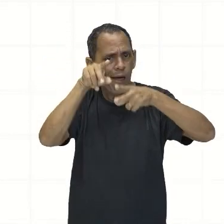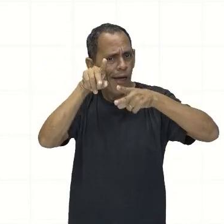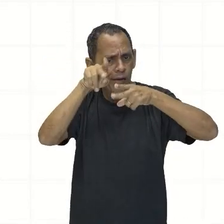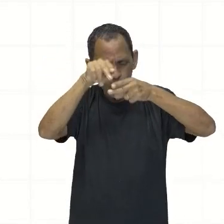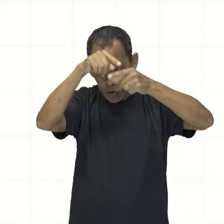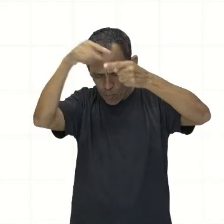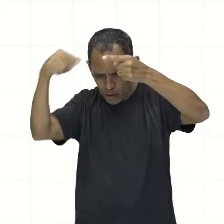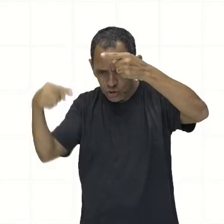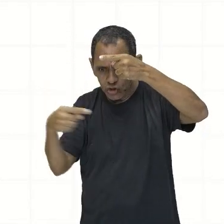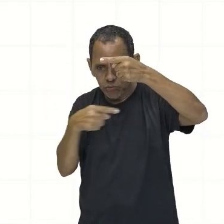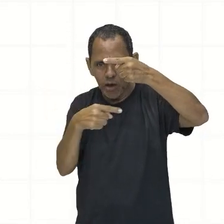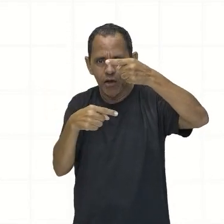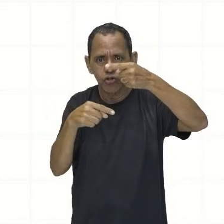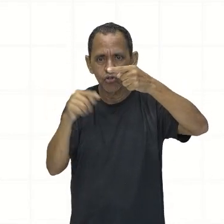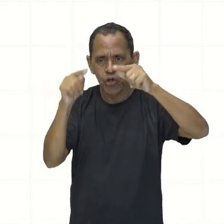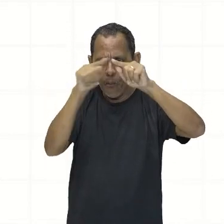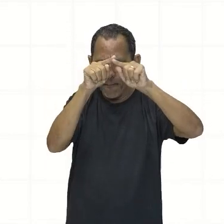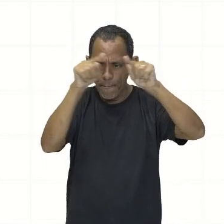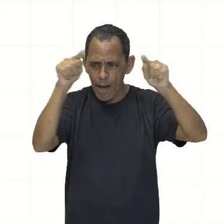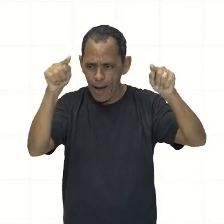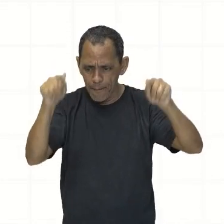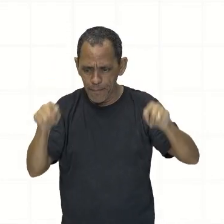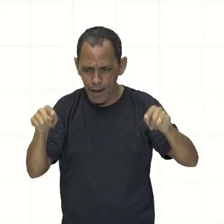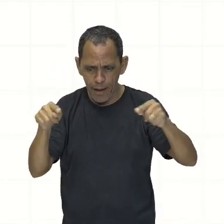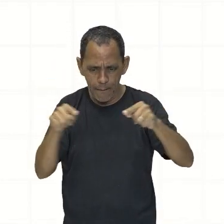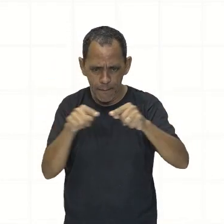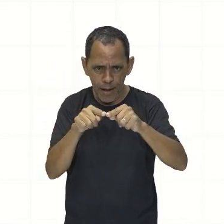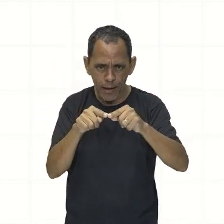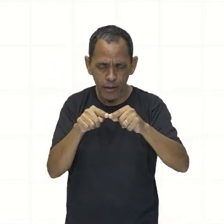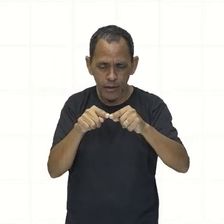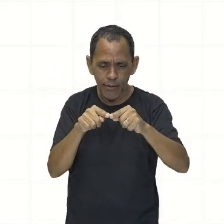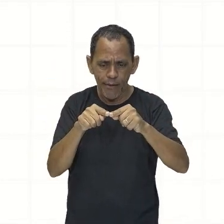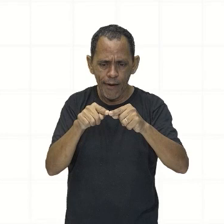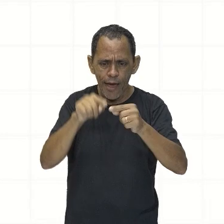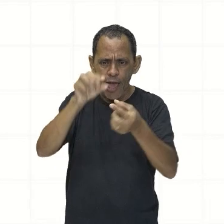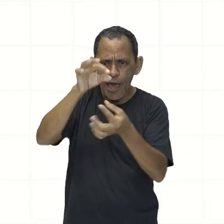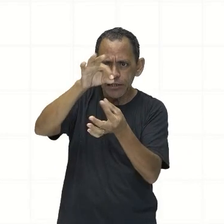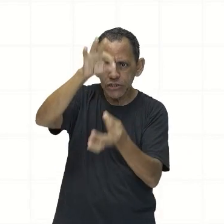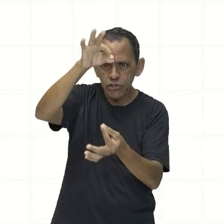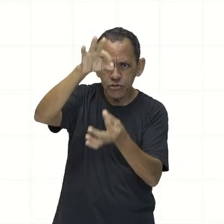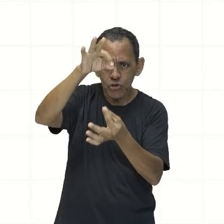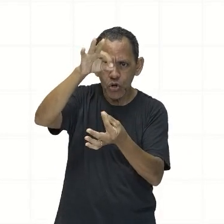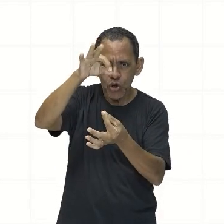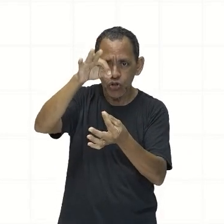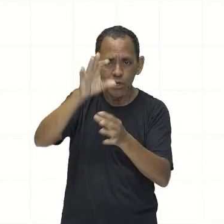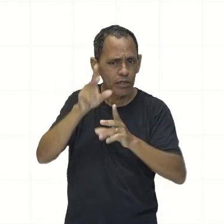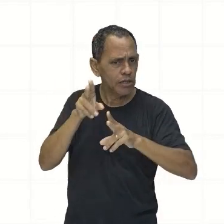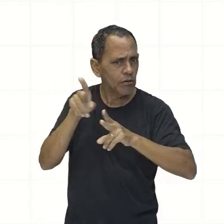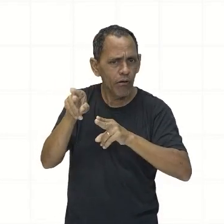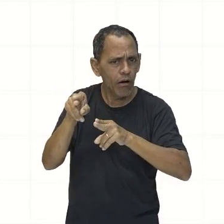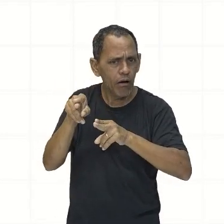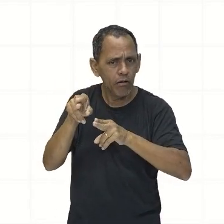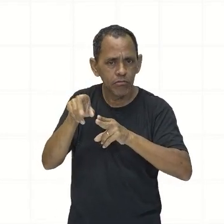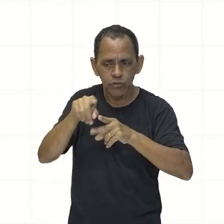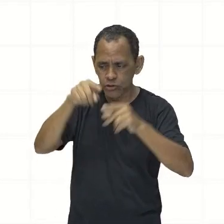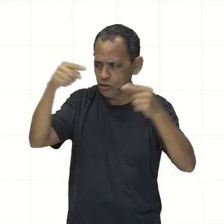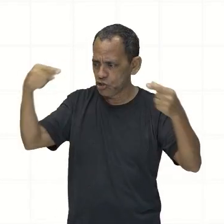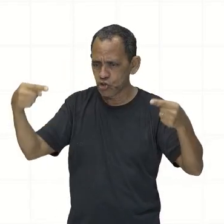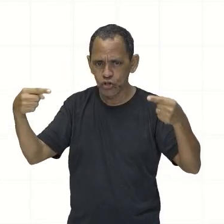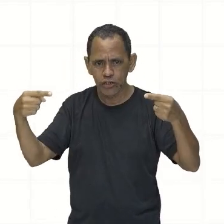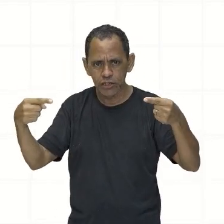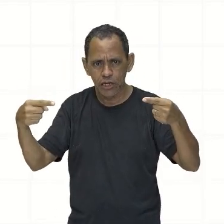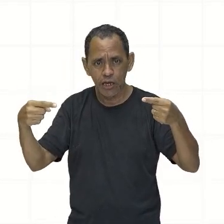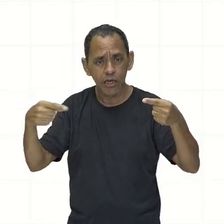tipo de simbologia aqui na geometria, esses dois tracinhos, significa que existe a igualdade do outro